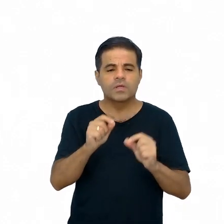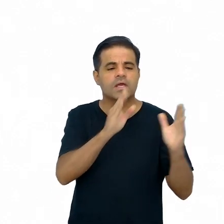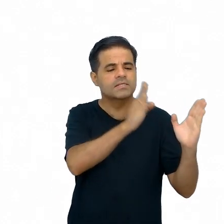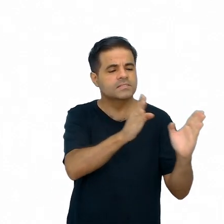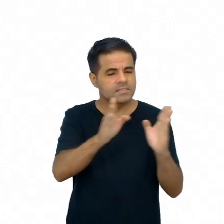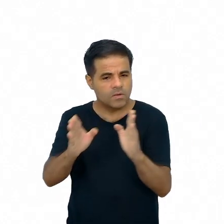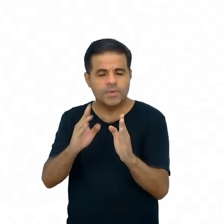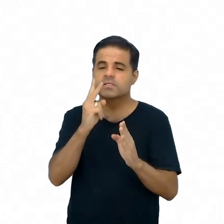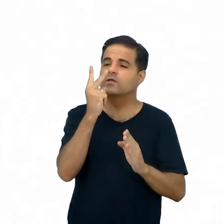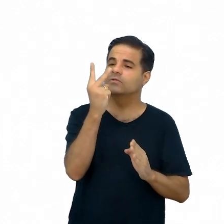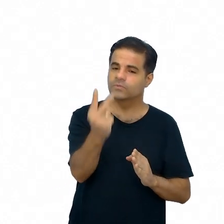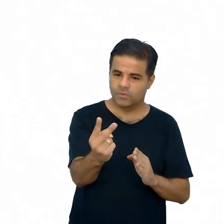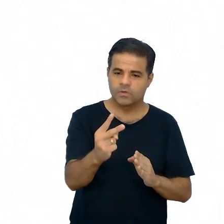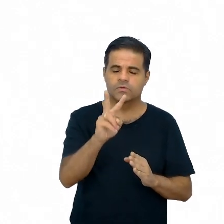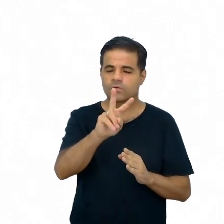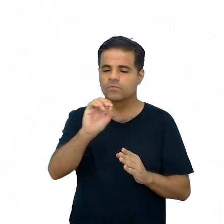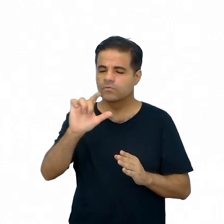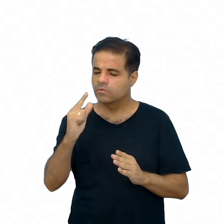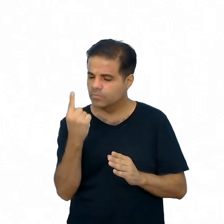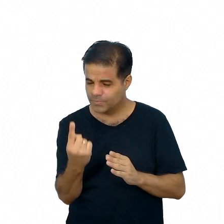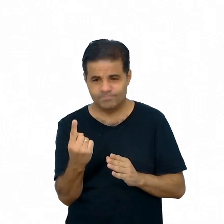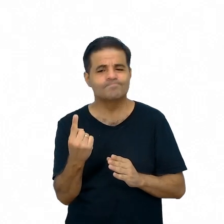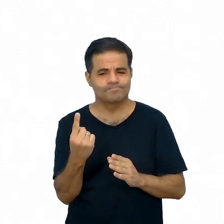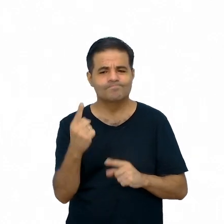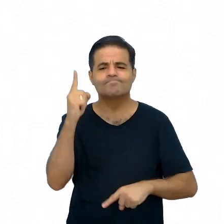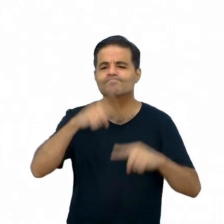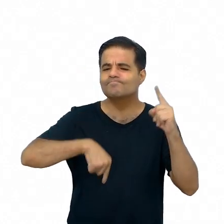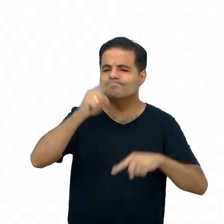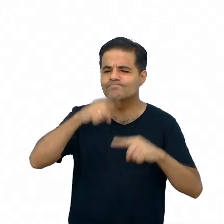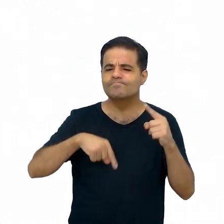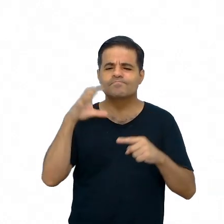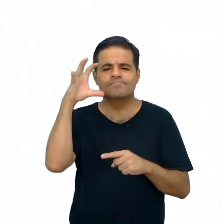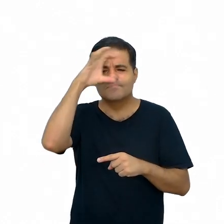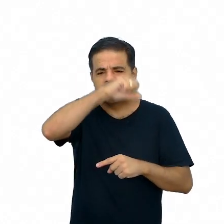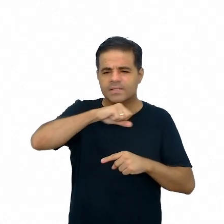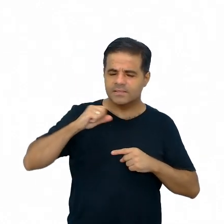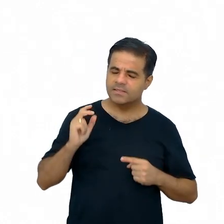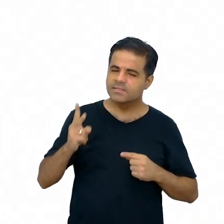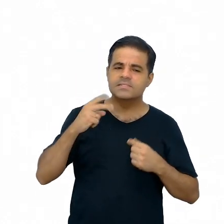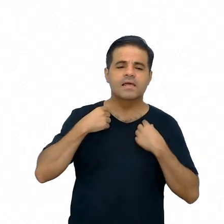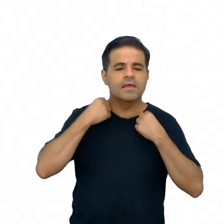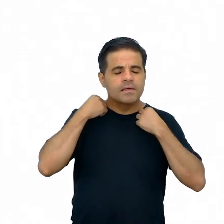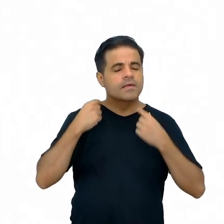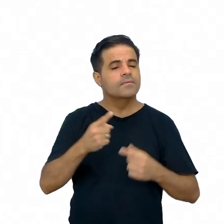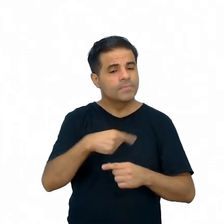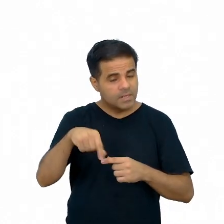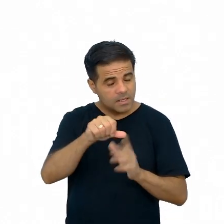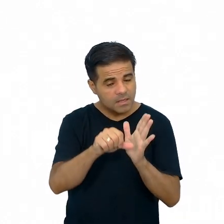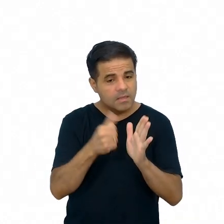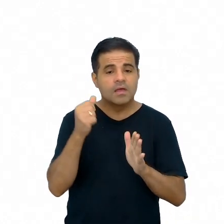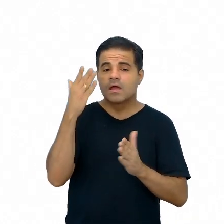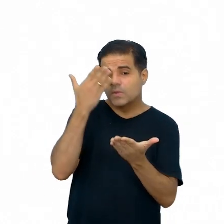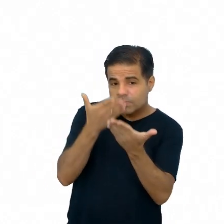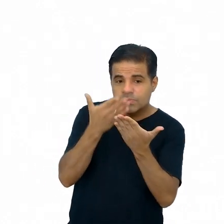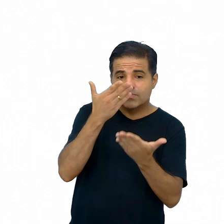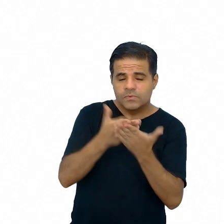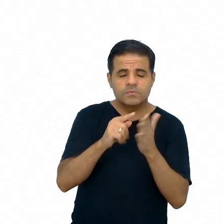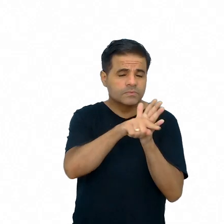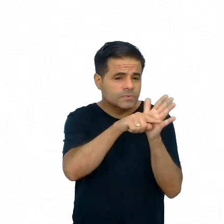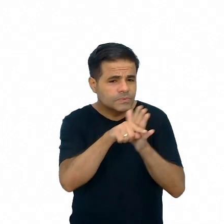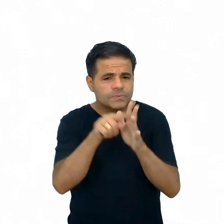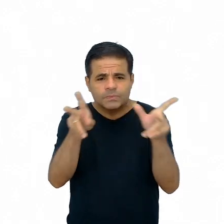sequência 2 do volume 1 do material Aprender Sempre, ao qual atrelamos o estudo da